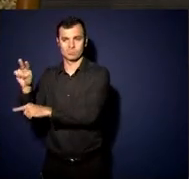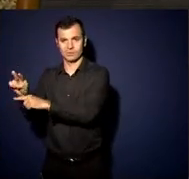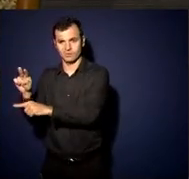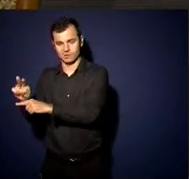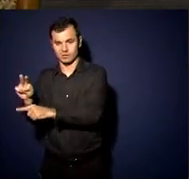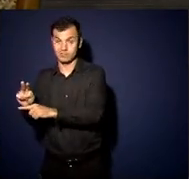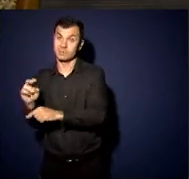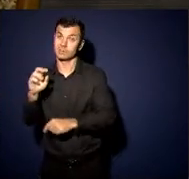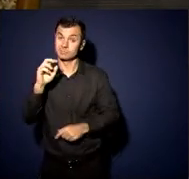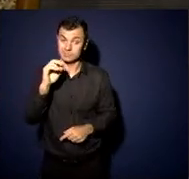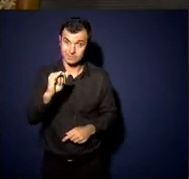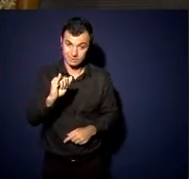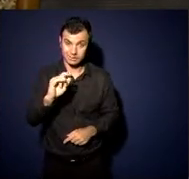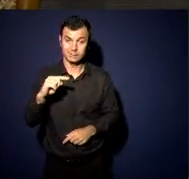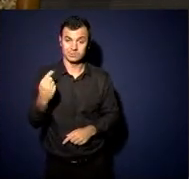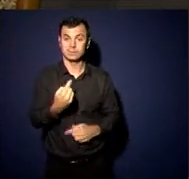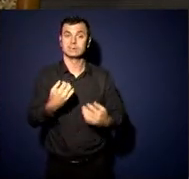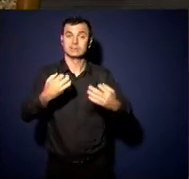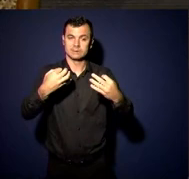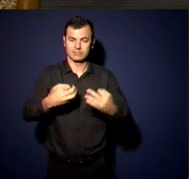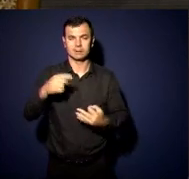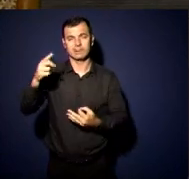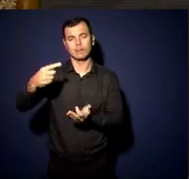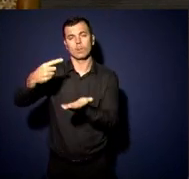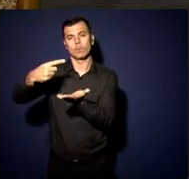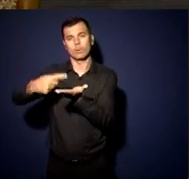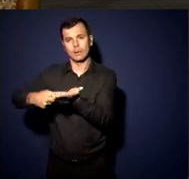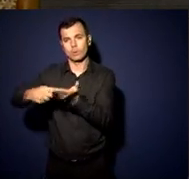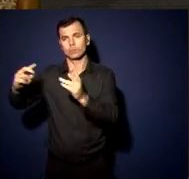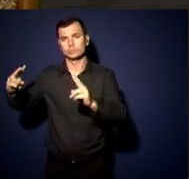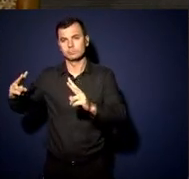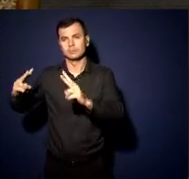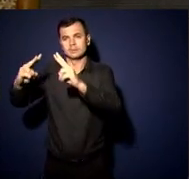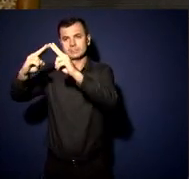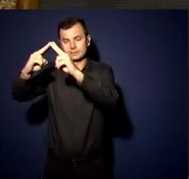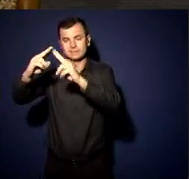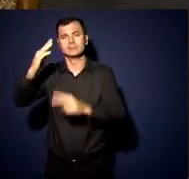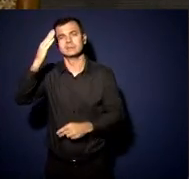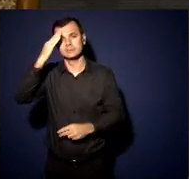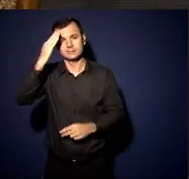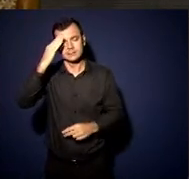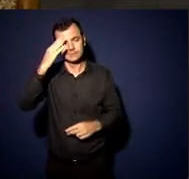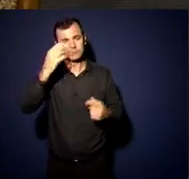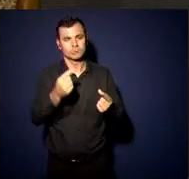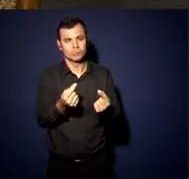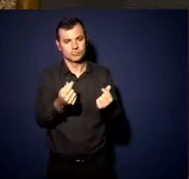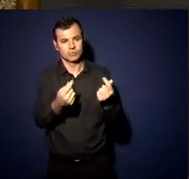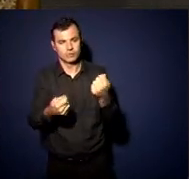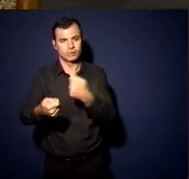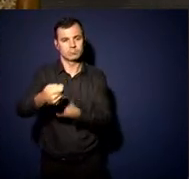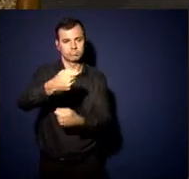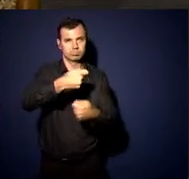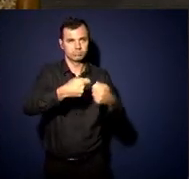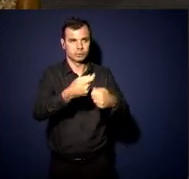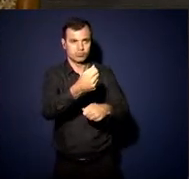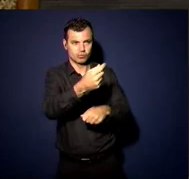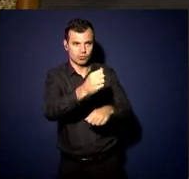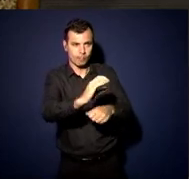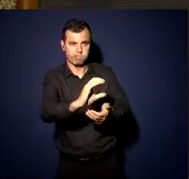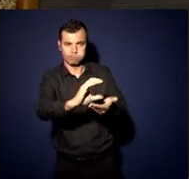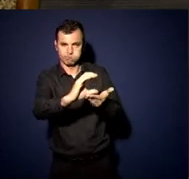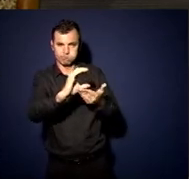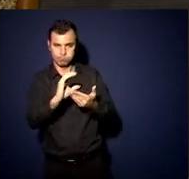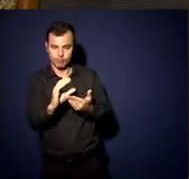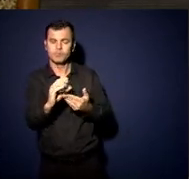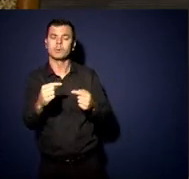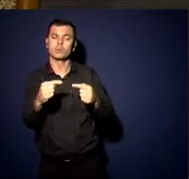isso a gente está sendo aderente ao acordo de Paris e a gente entende que tá utilizando o mercado de capitais também como uma ferramenta